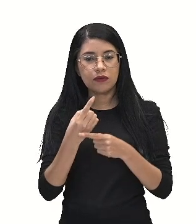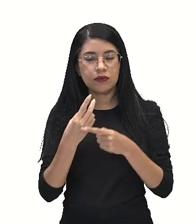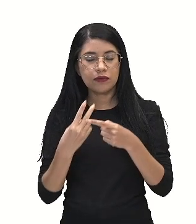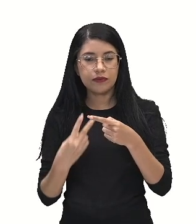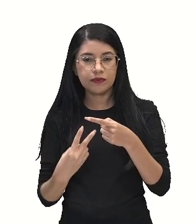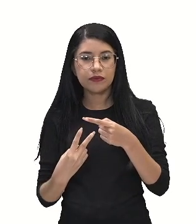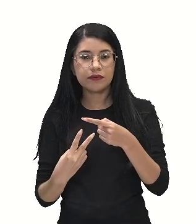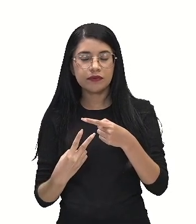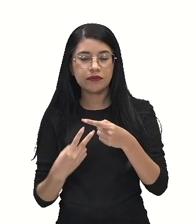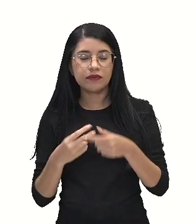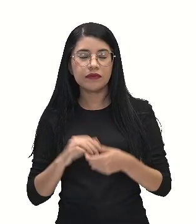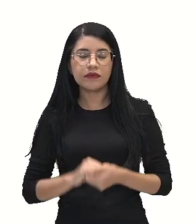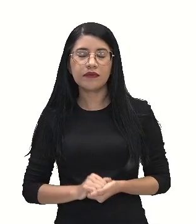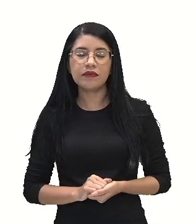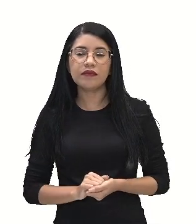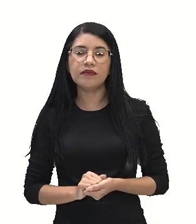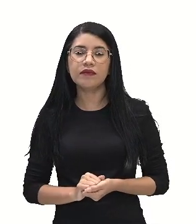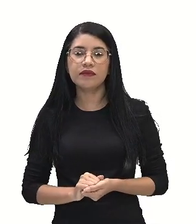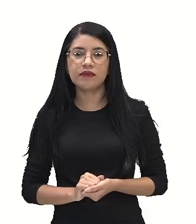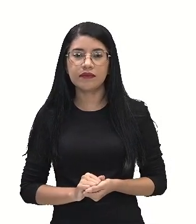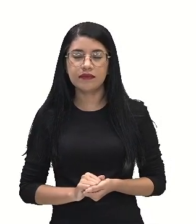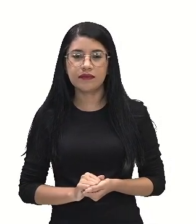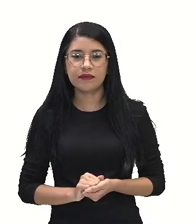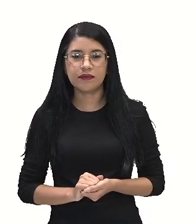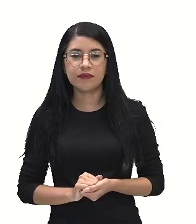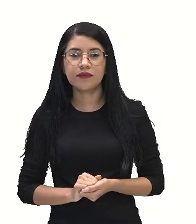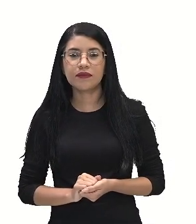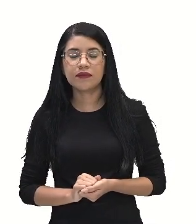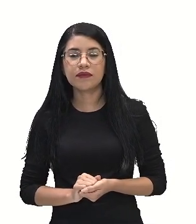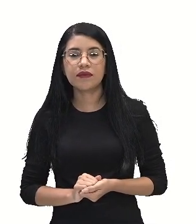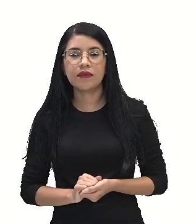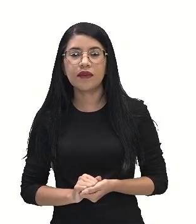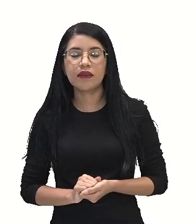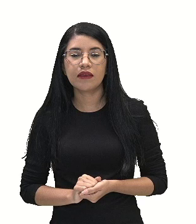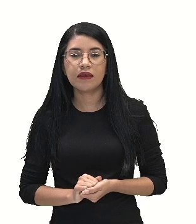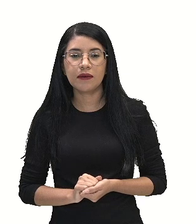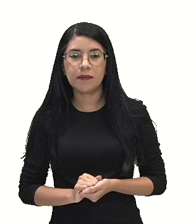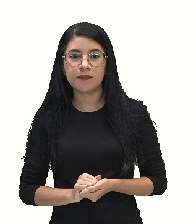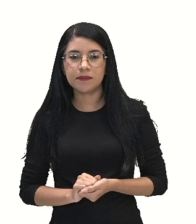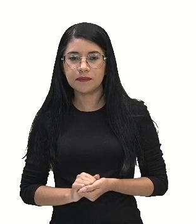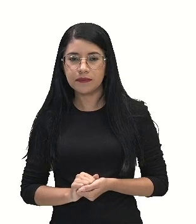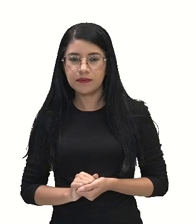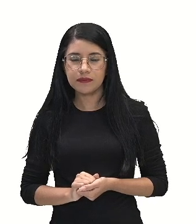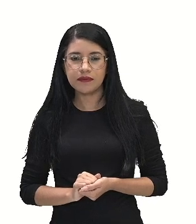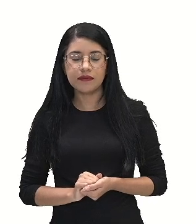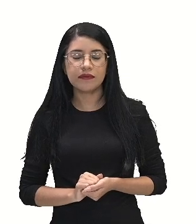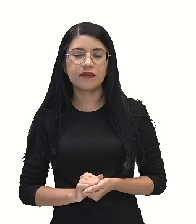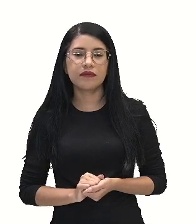Então eu já sei qual é o valor do cosseno de 60 graus, que é 1 sobre 2, tá?